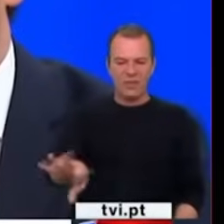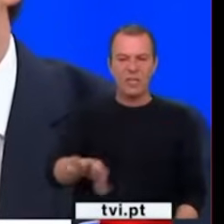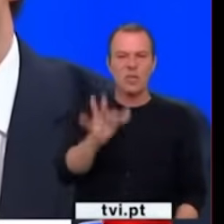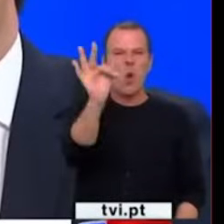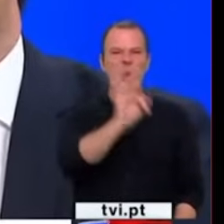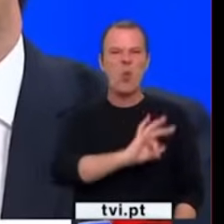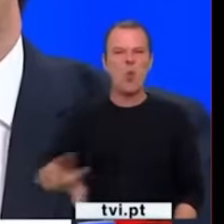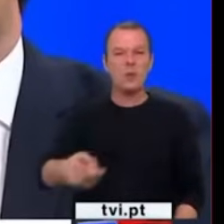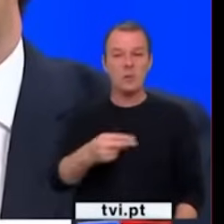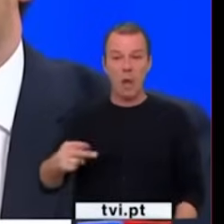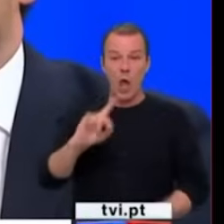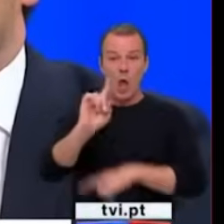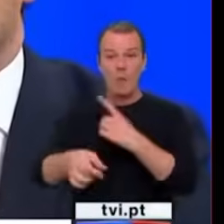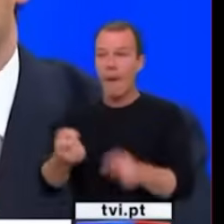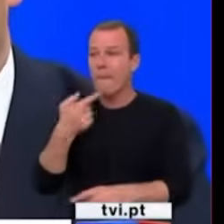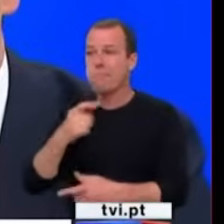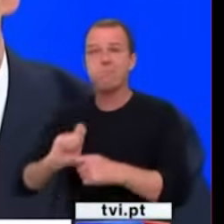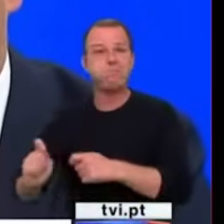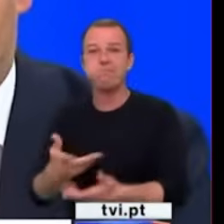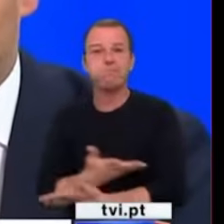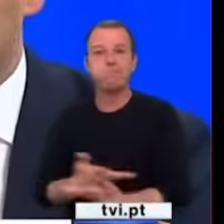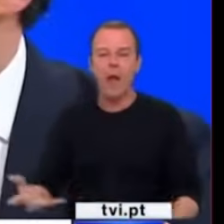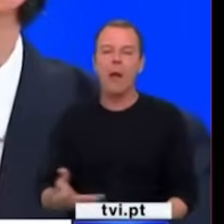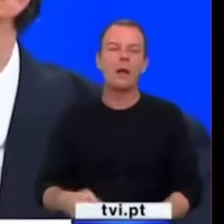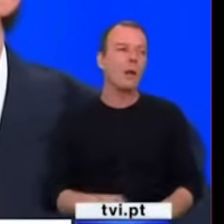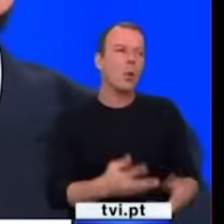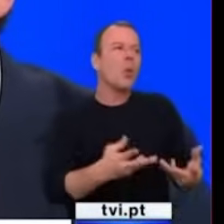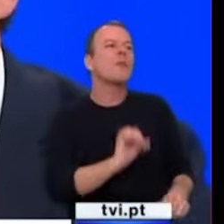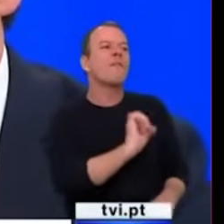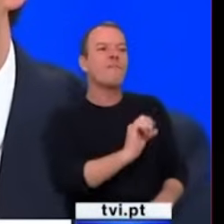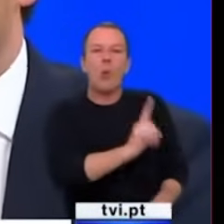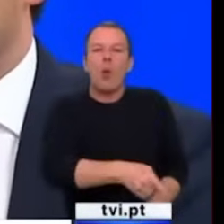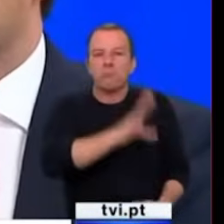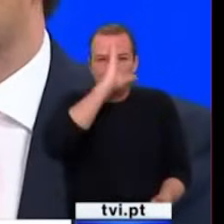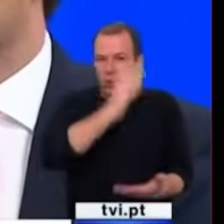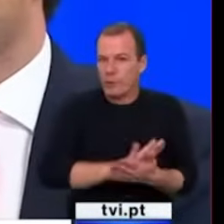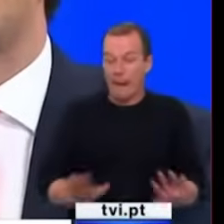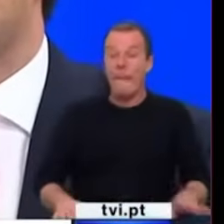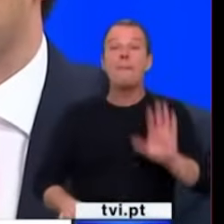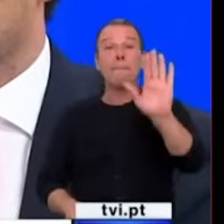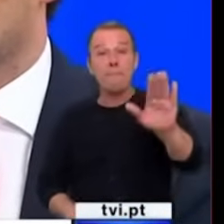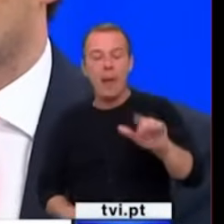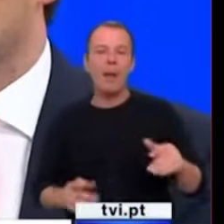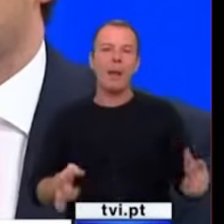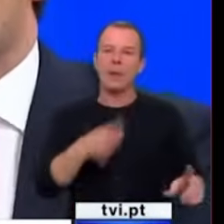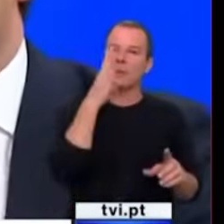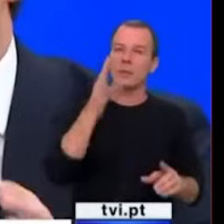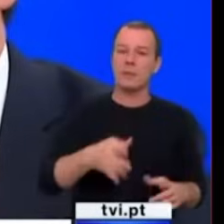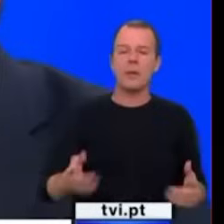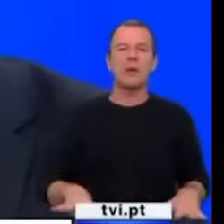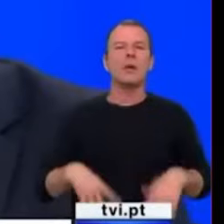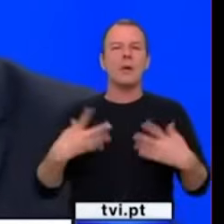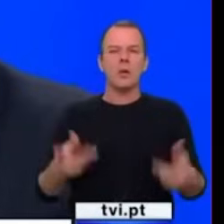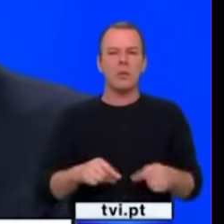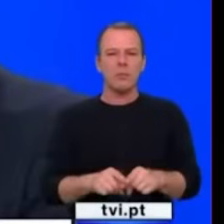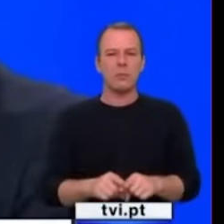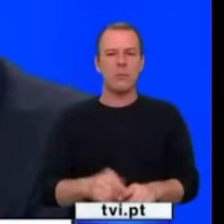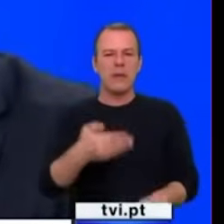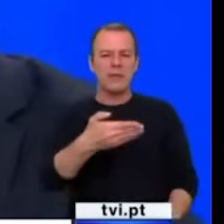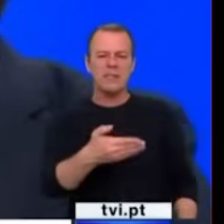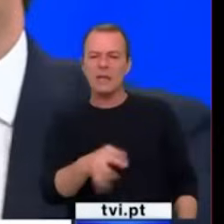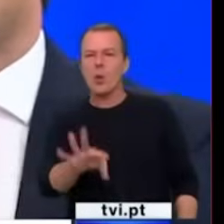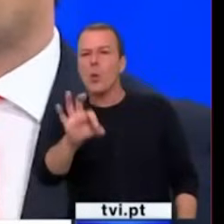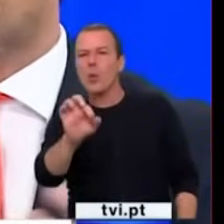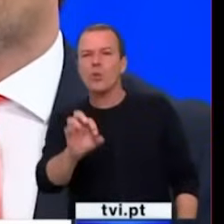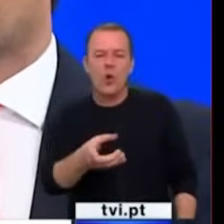€ não terem para medicamentos eu não sei que quer agora eu sei uma coisa eu sei que nós podemos sempre dizer assim como é que vamos buscar sete ou 9 ou